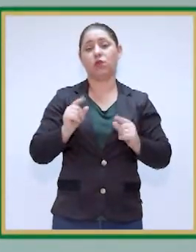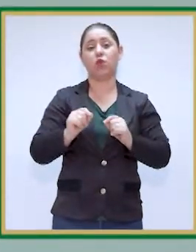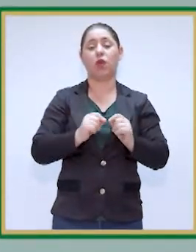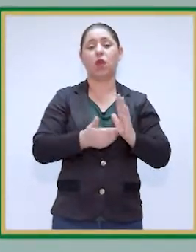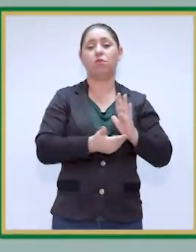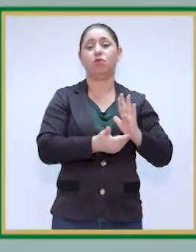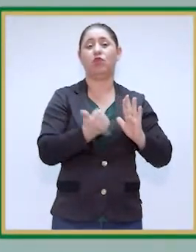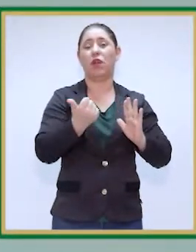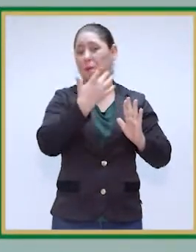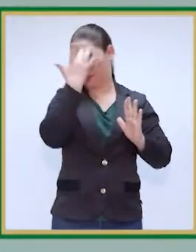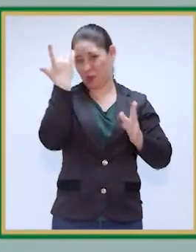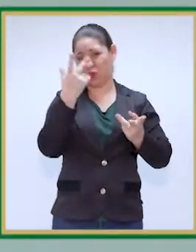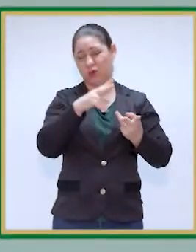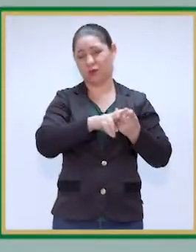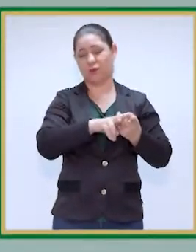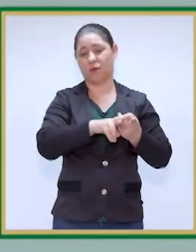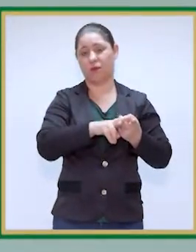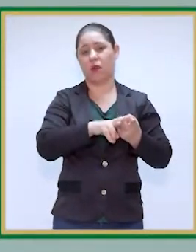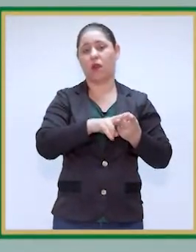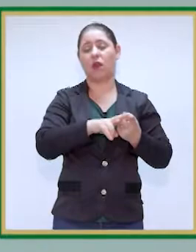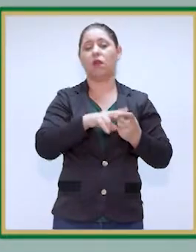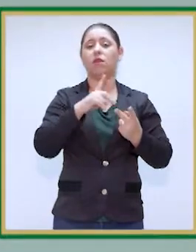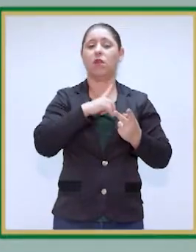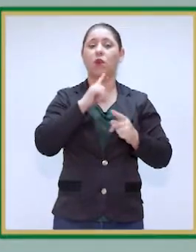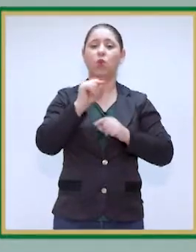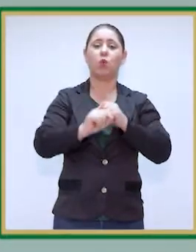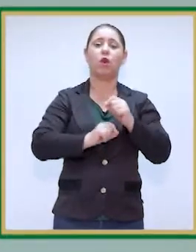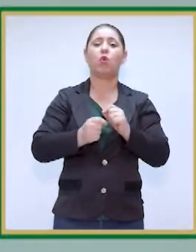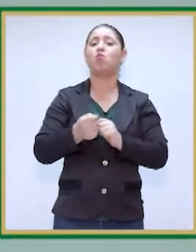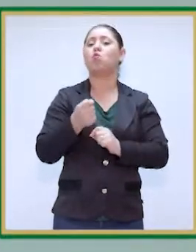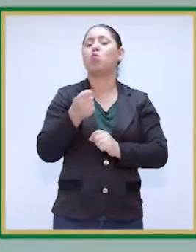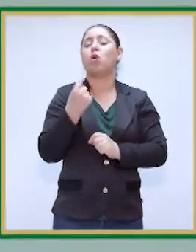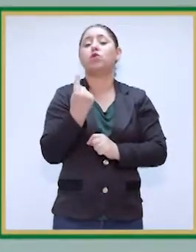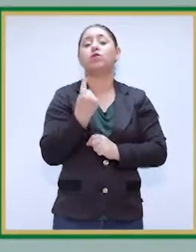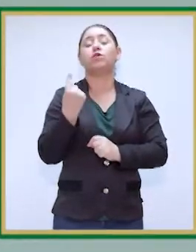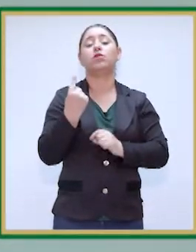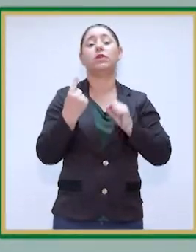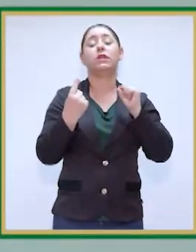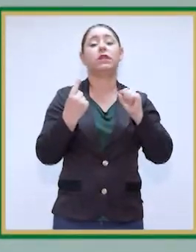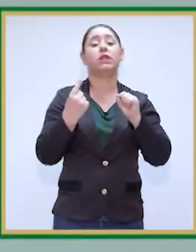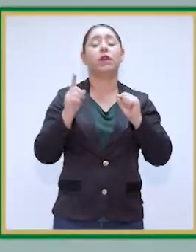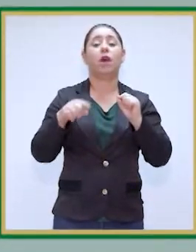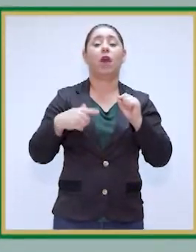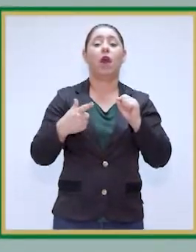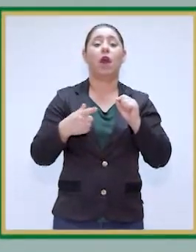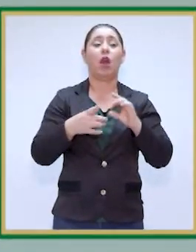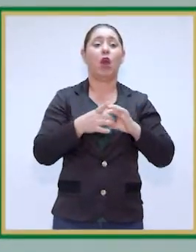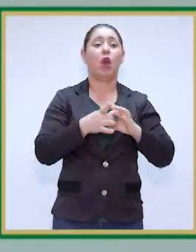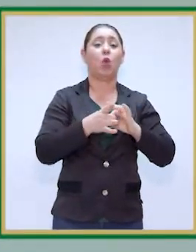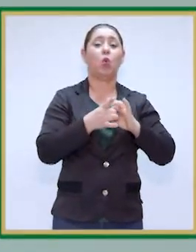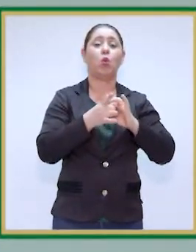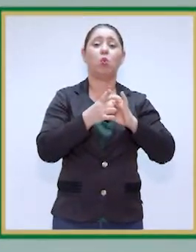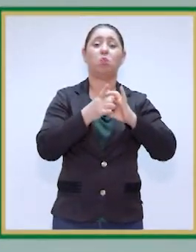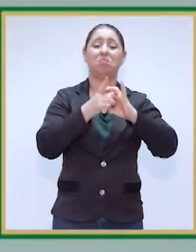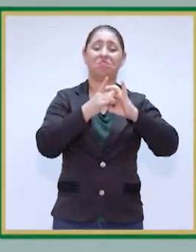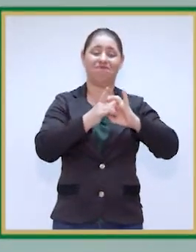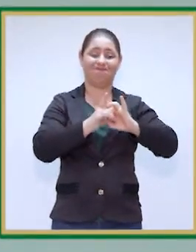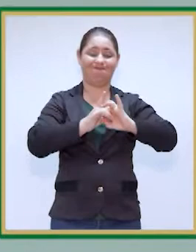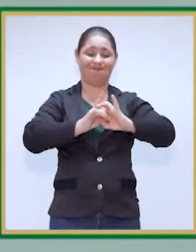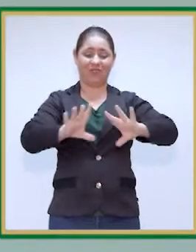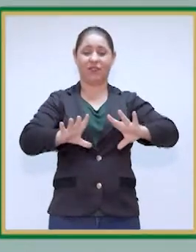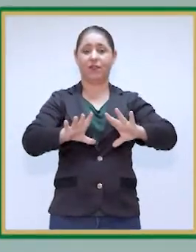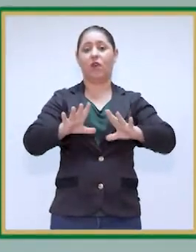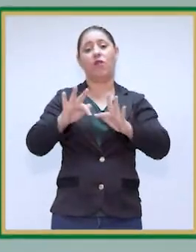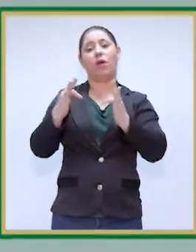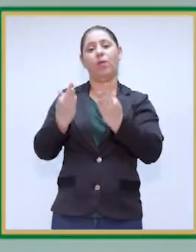de desinternação progressiva decorre quase que única e exclusivamente do rompimento dos vínculos